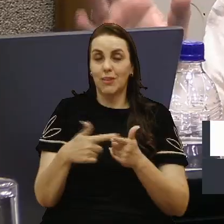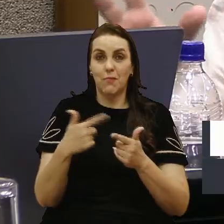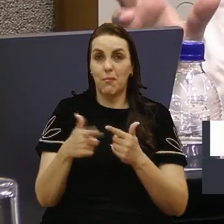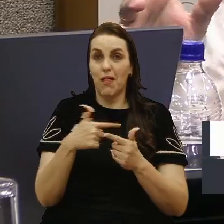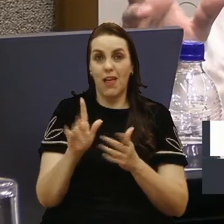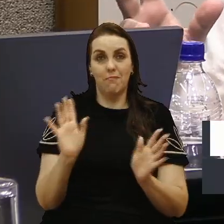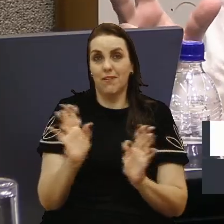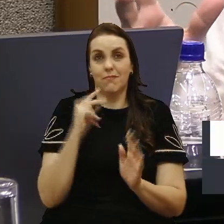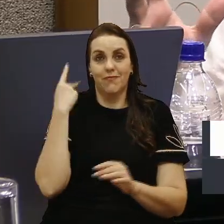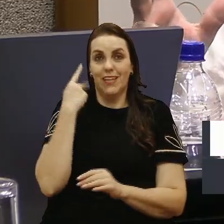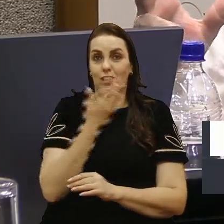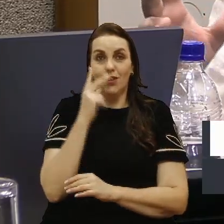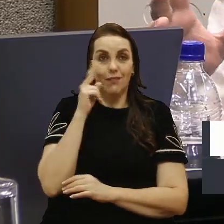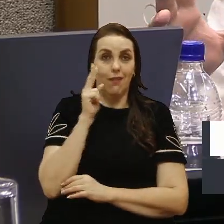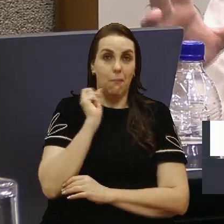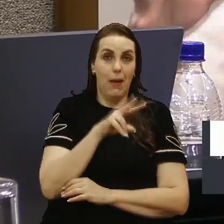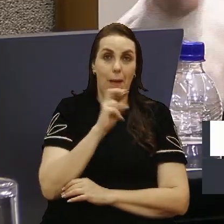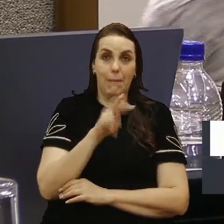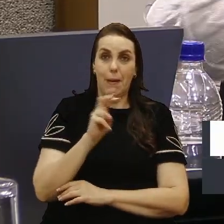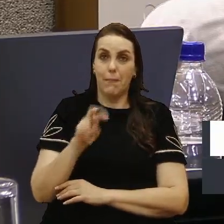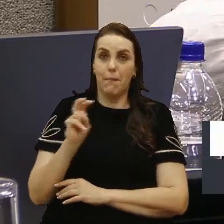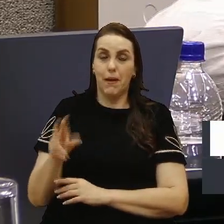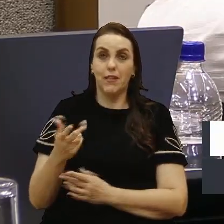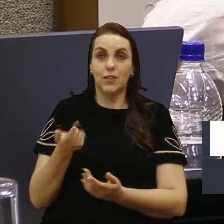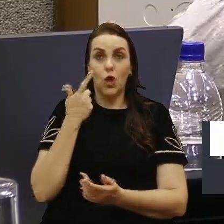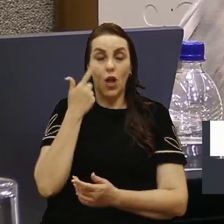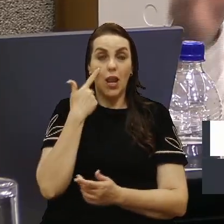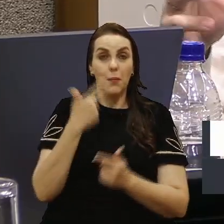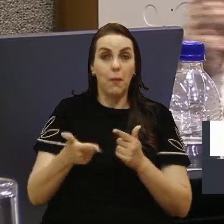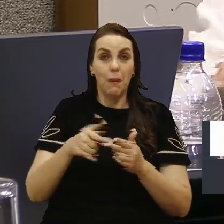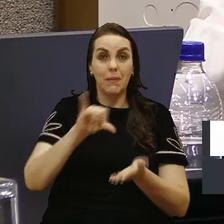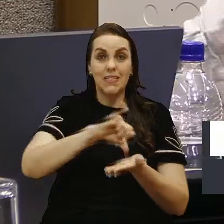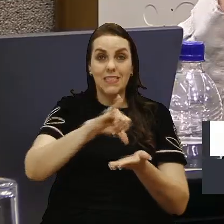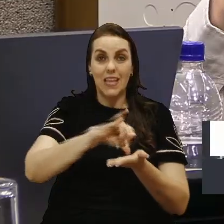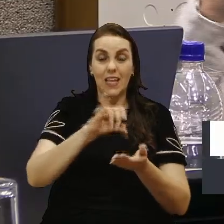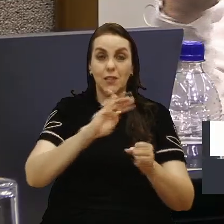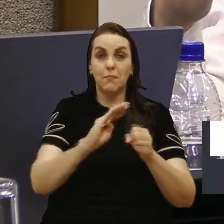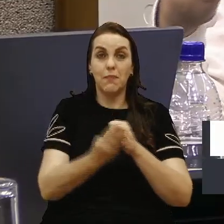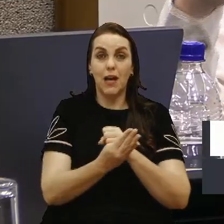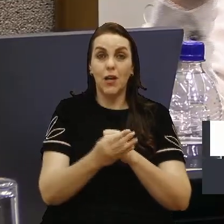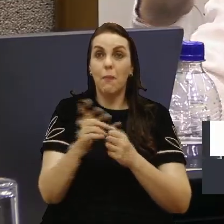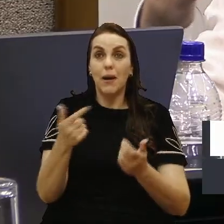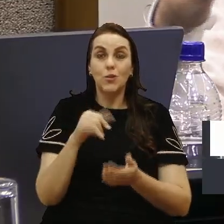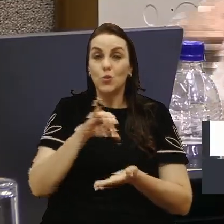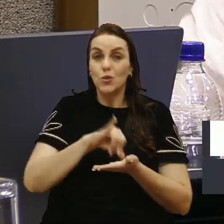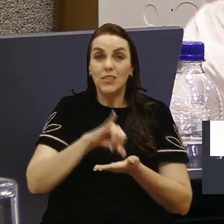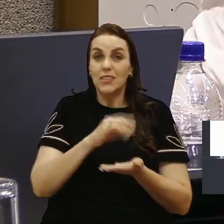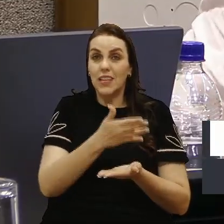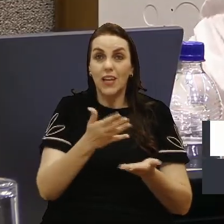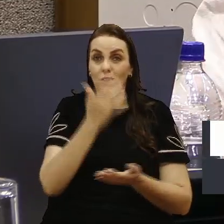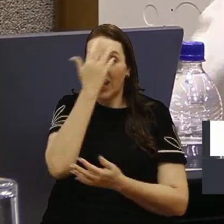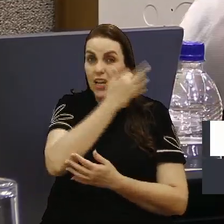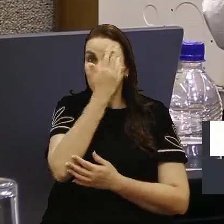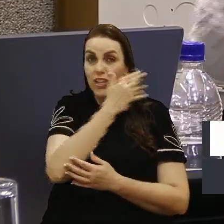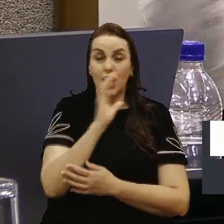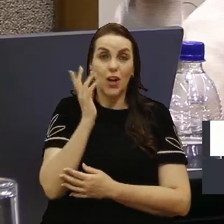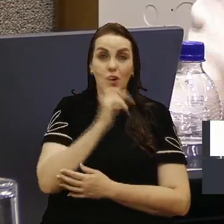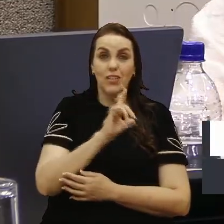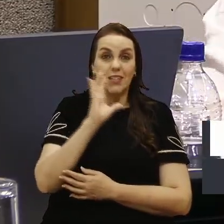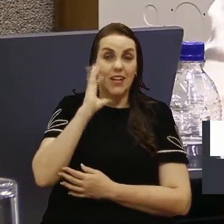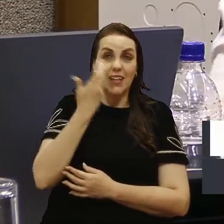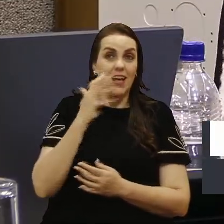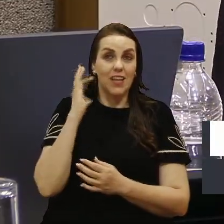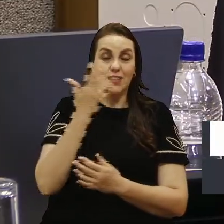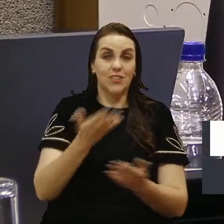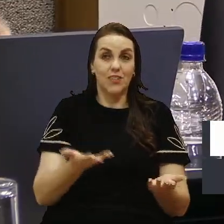só. Então, eu estou olhando os problemas do centro, olhando os problemas dos bairros, mas nem os do centro o seu Adiló consegue resolver. Como é que eu vou pedir para ele resolver os